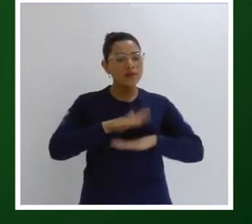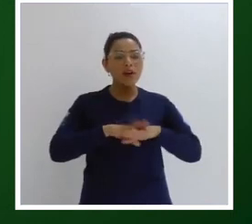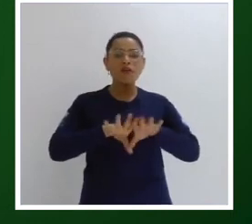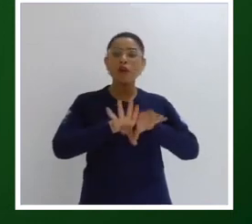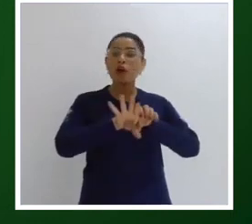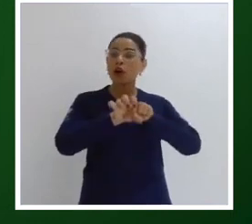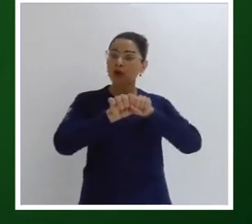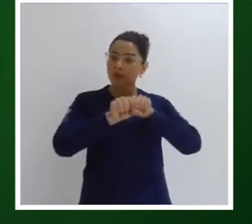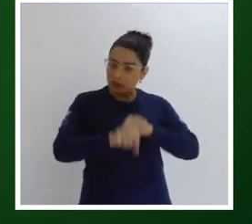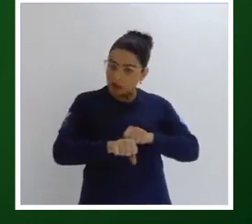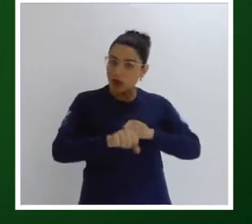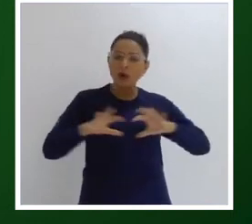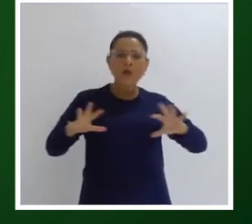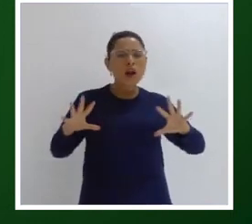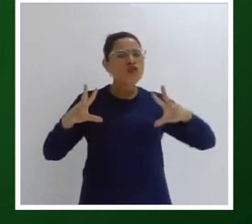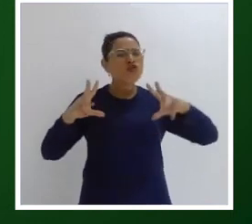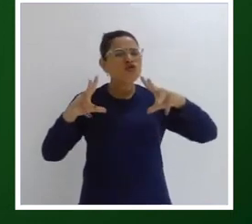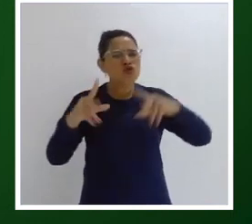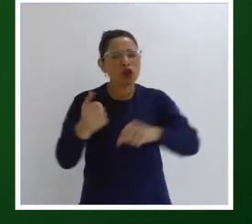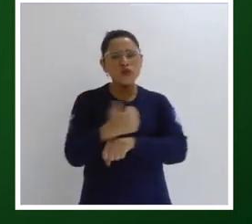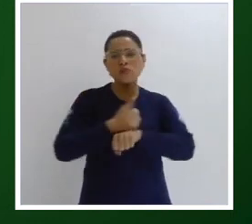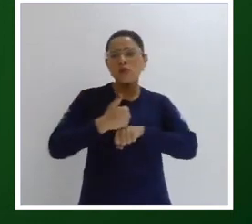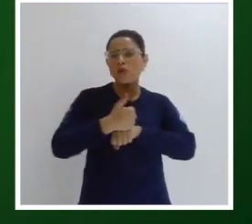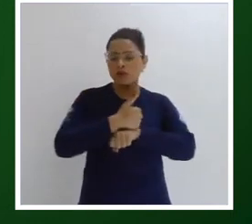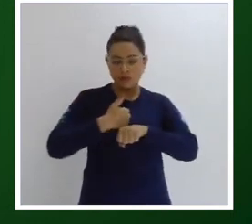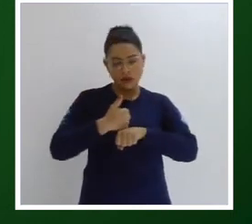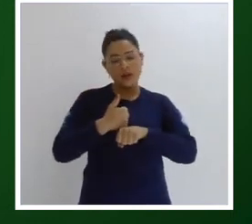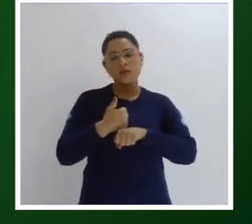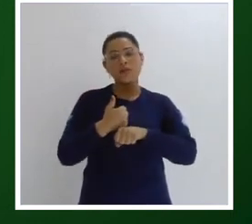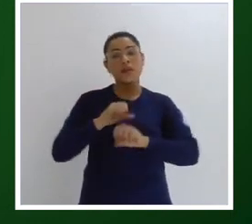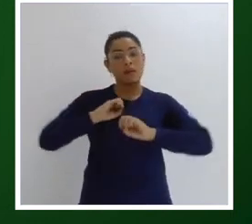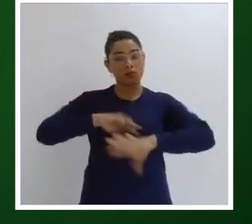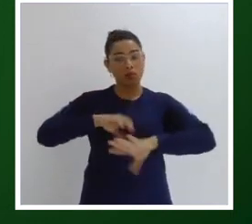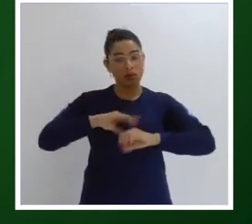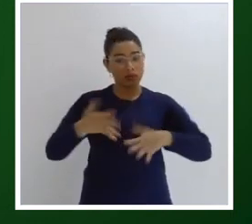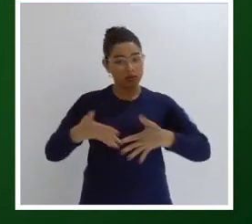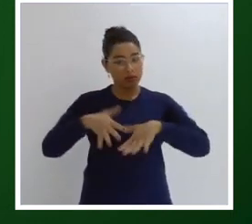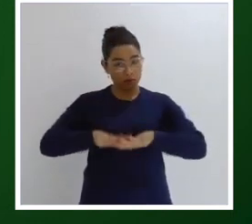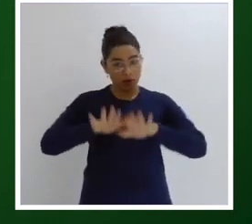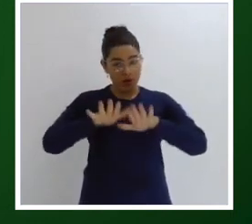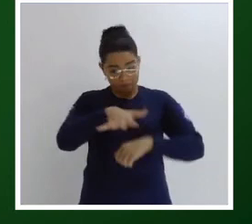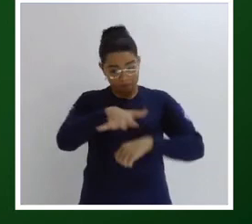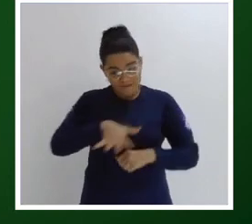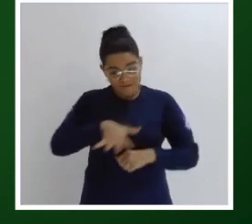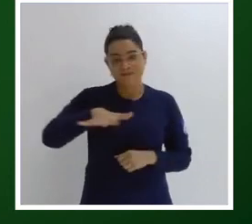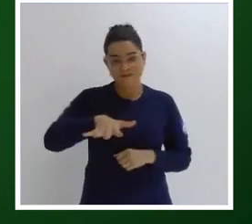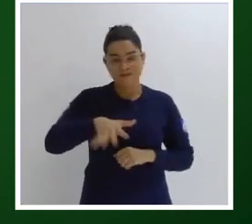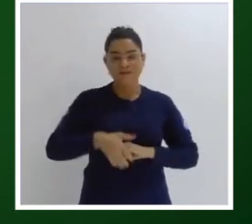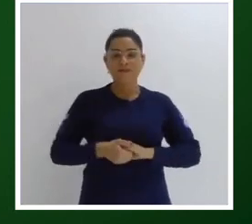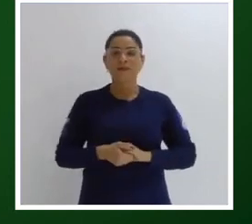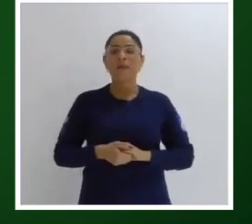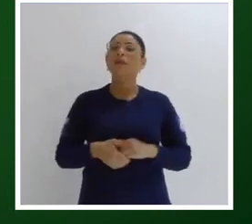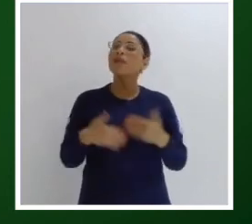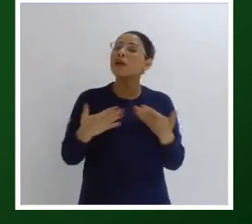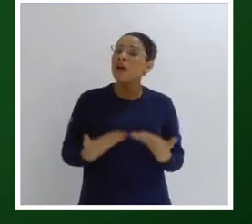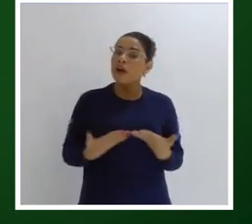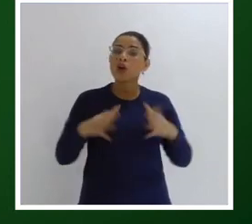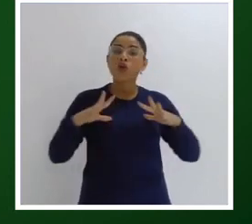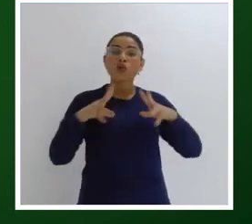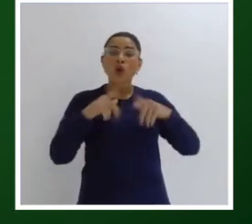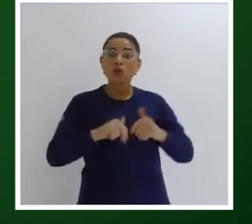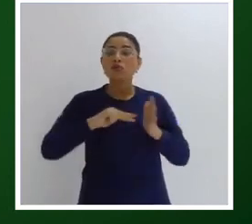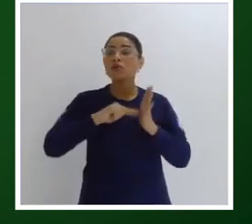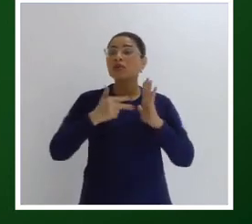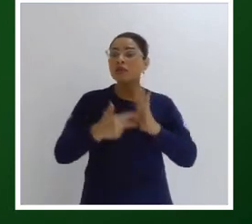formações para todos os profissionais da inclusão da Educação na área da inclusão então aí todo significa